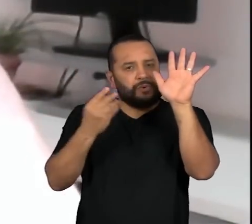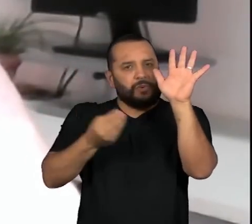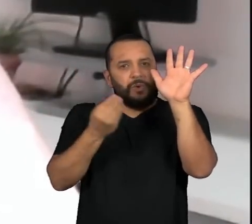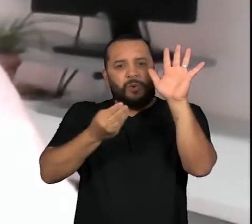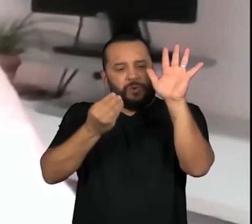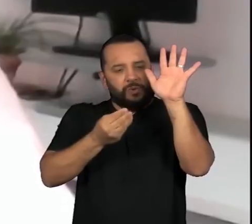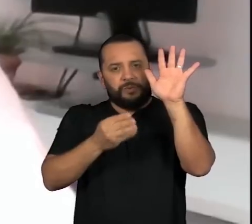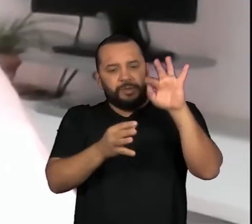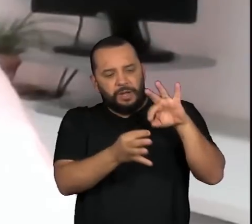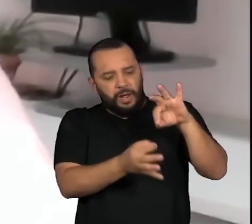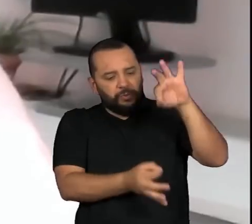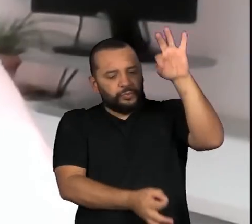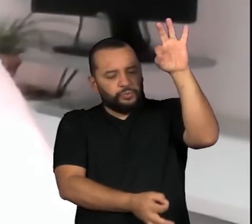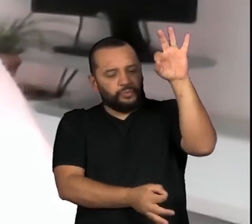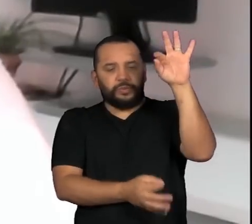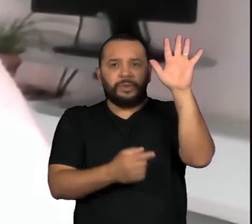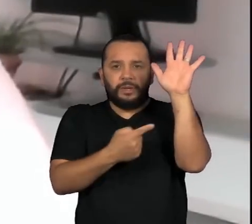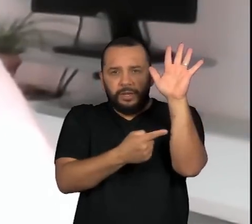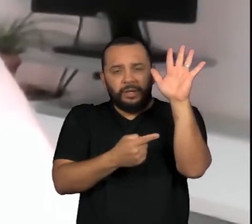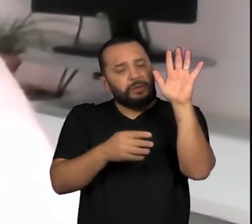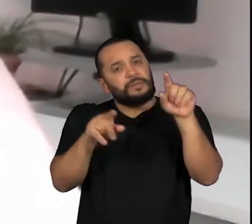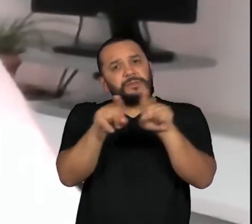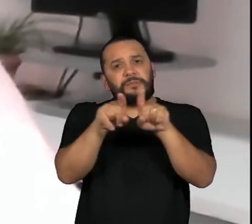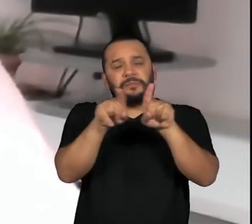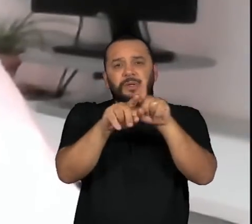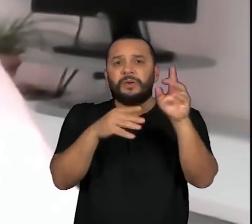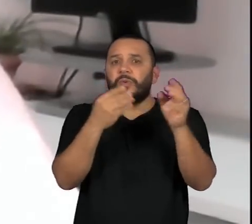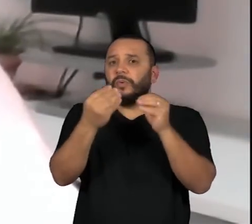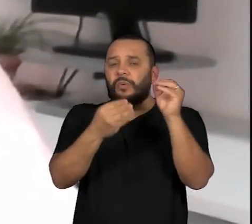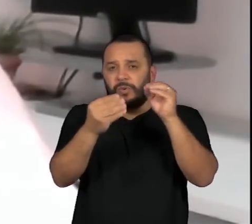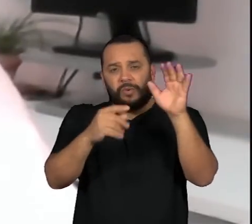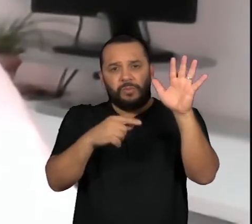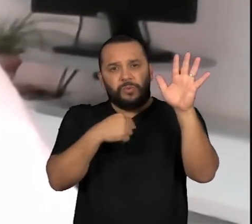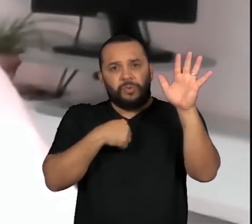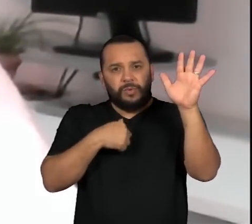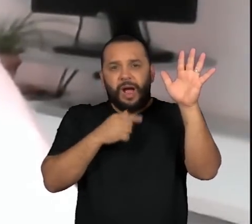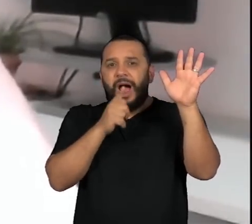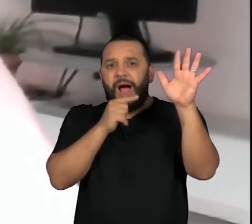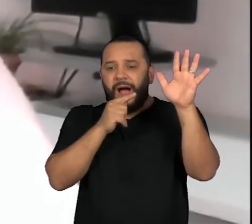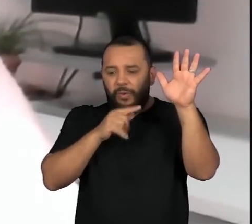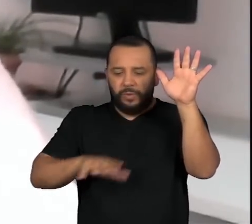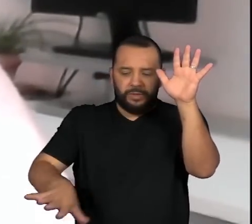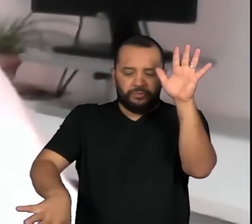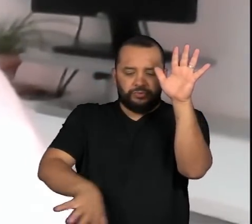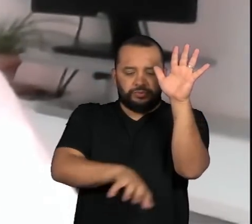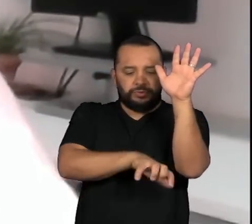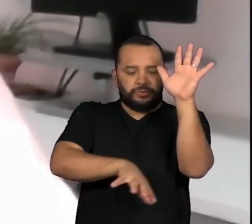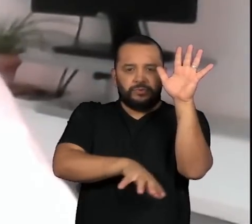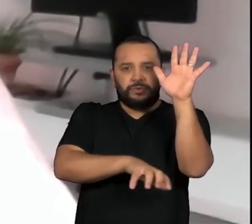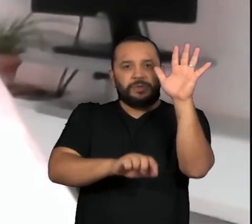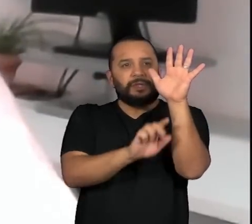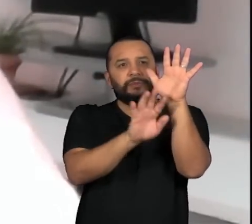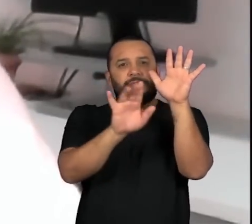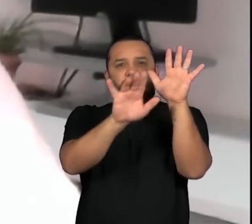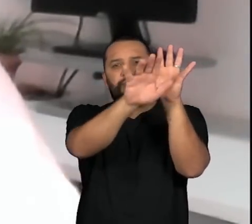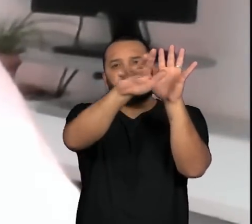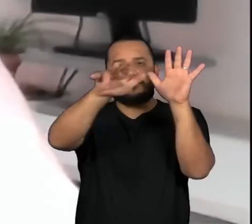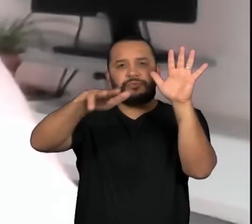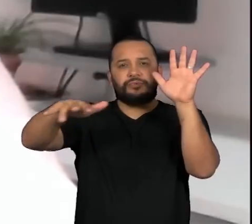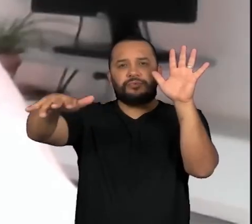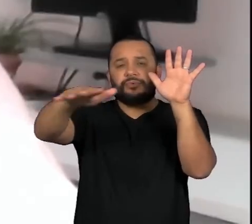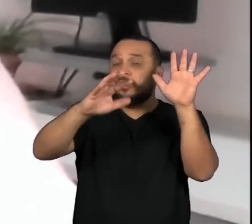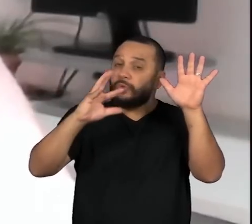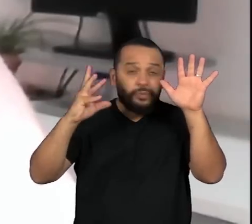simula a maneira como a vegetação utiliza seus recursos hídricos, então a transpiração das plantas,